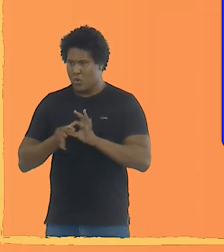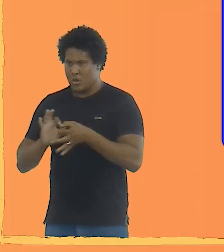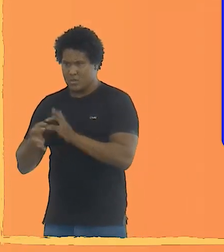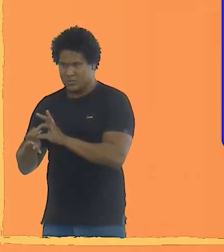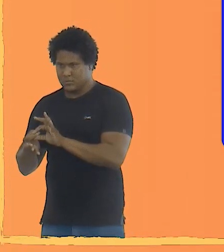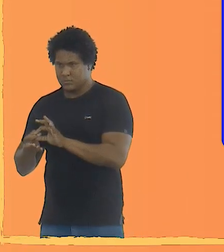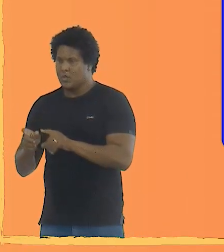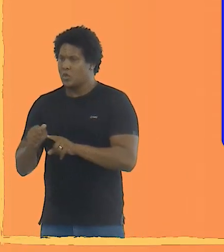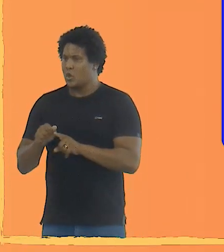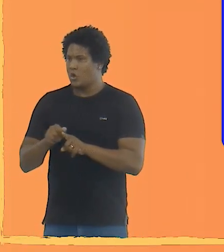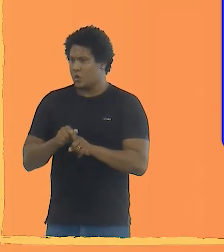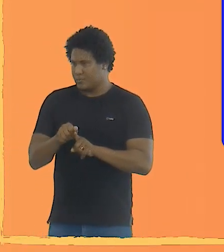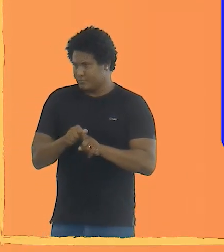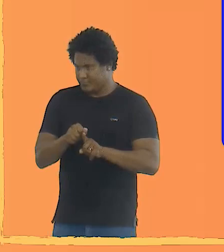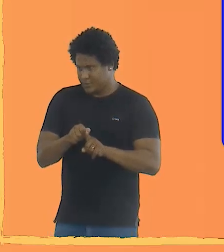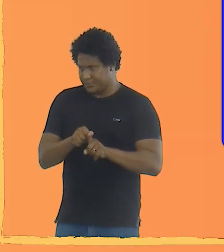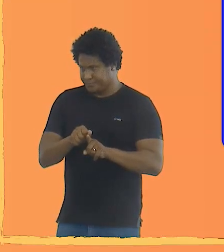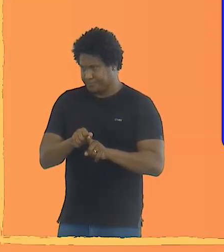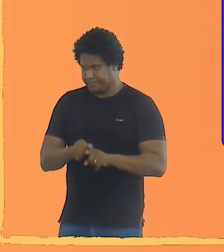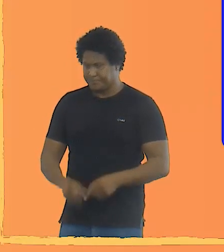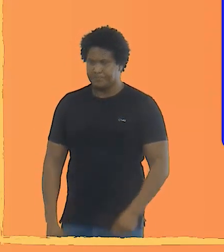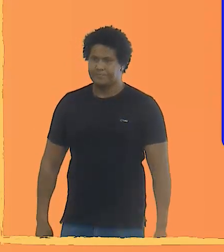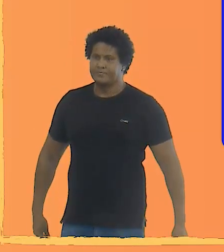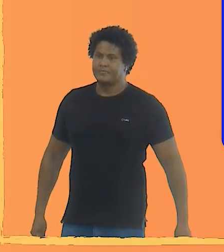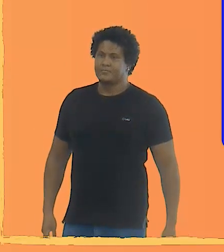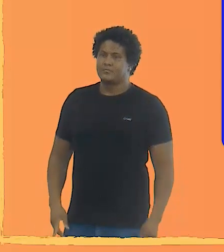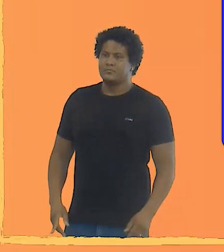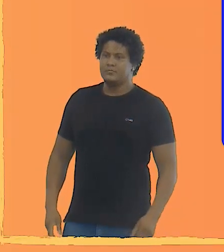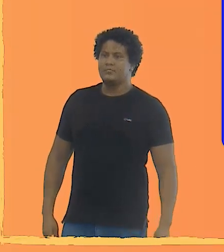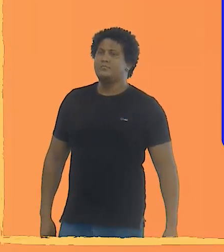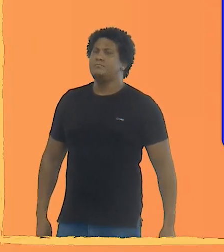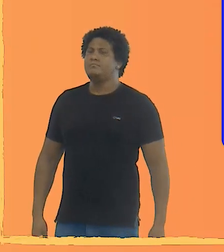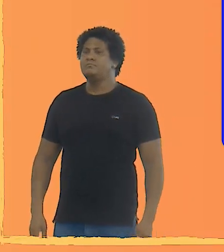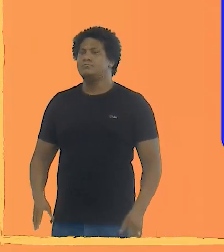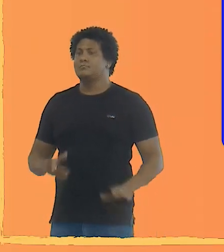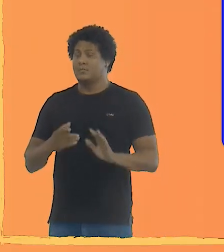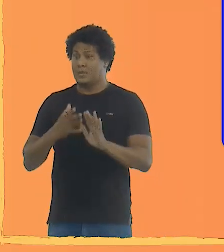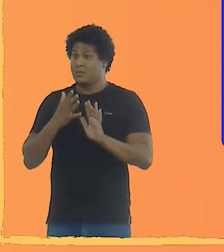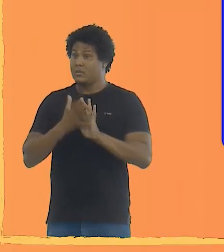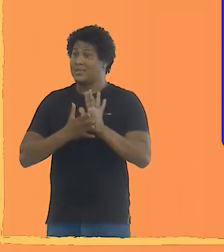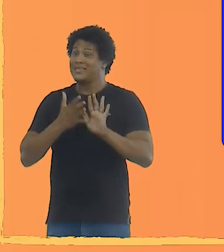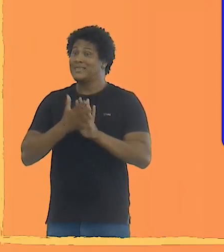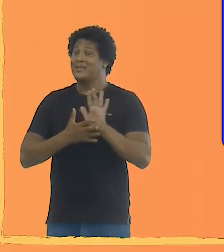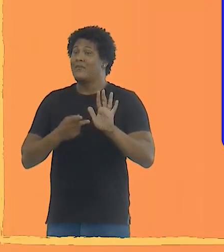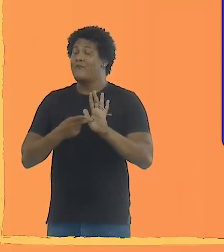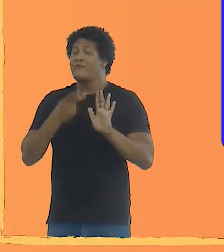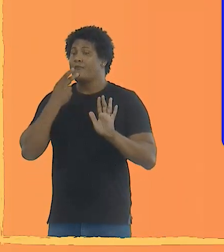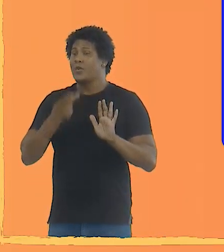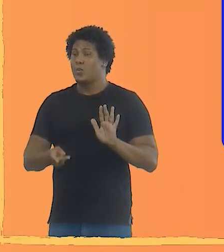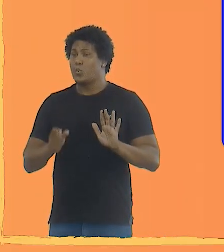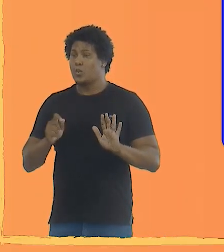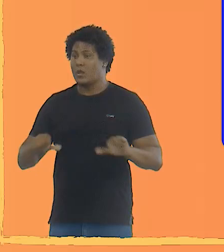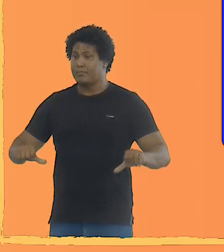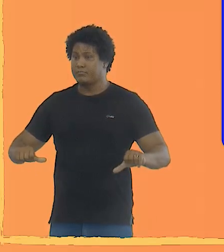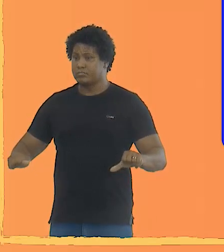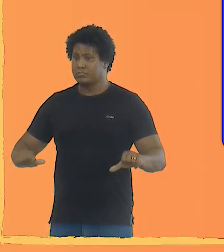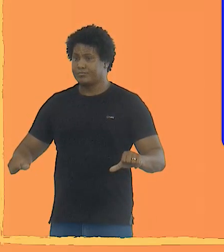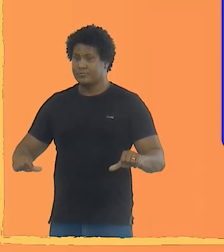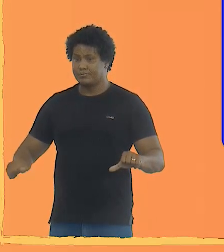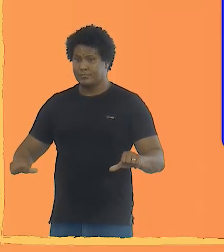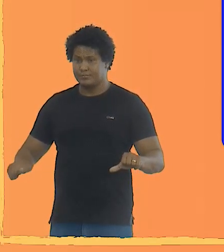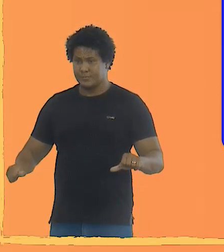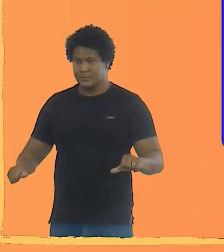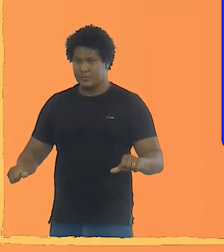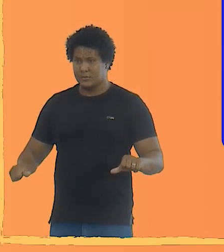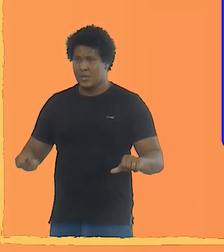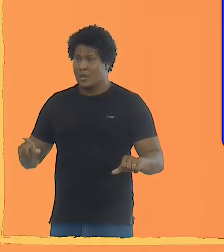detalhe. O enunciado da questão diz assim para a gente: o que é uma marcha? Marcha é quando você liga